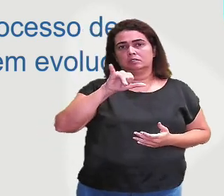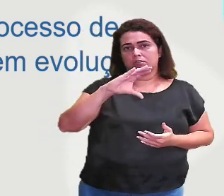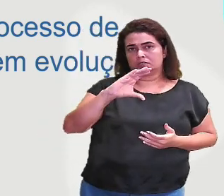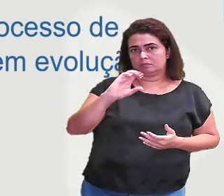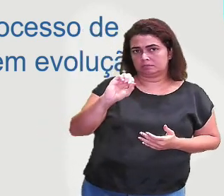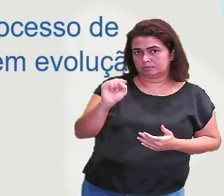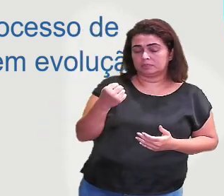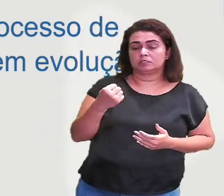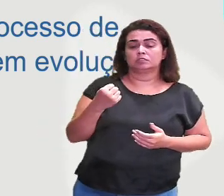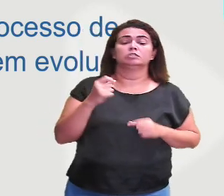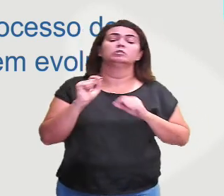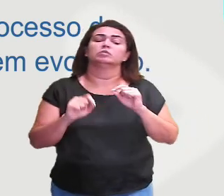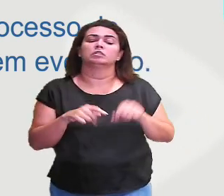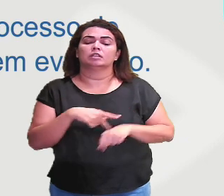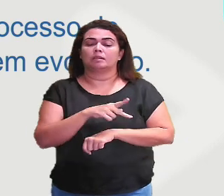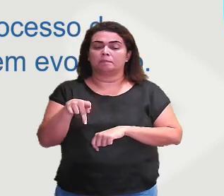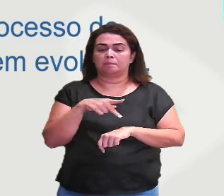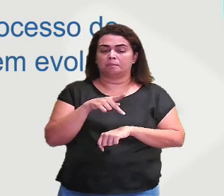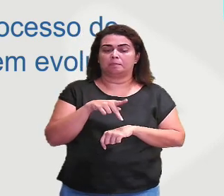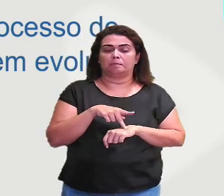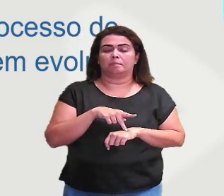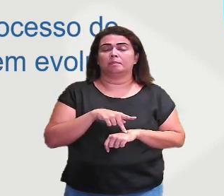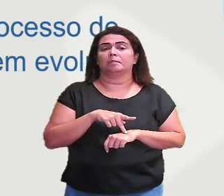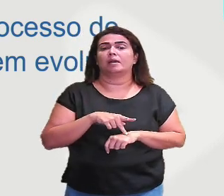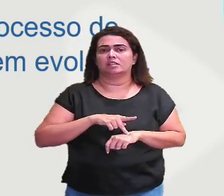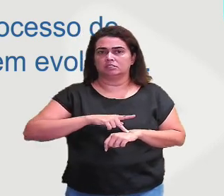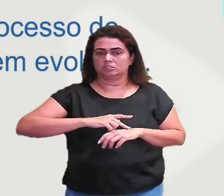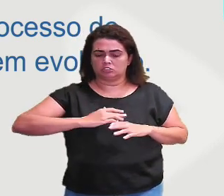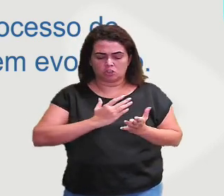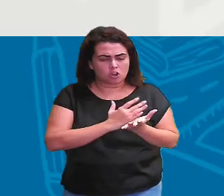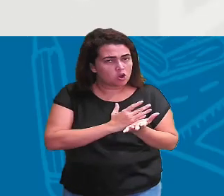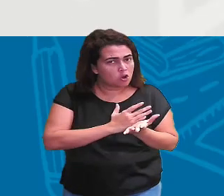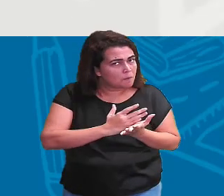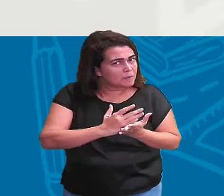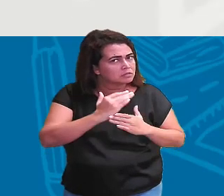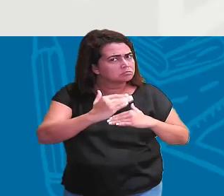que eles estão numa retomada, estão num crescimento